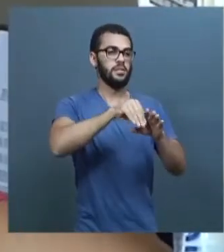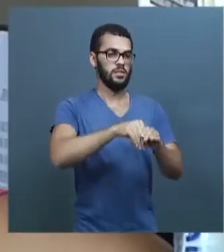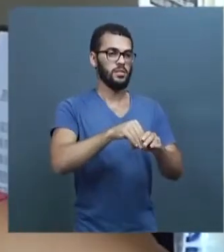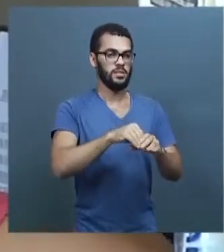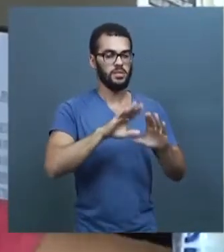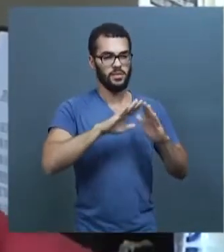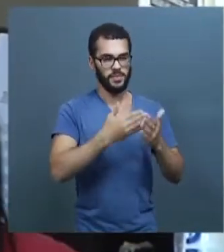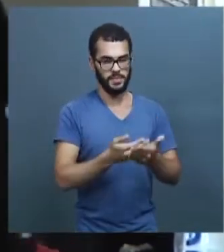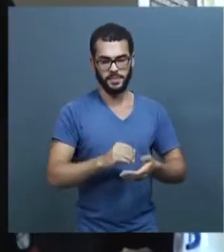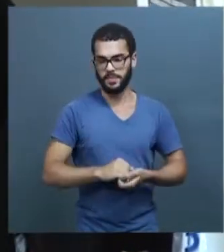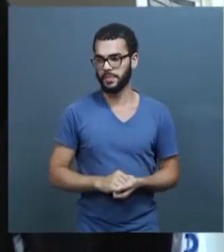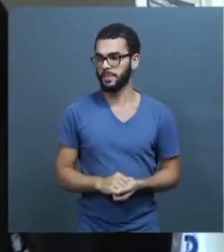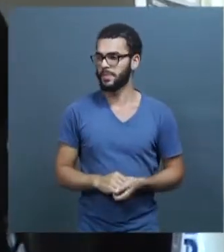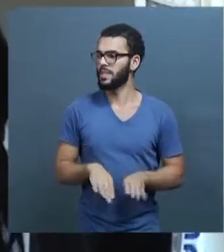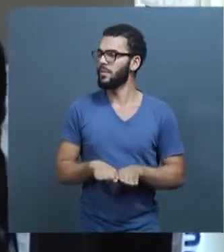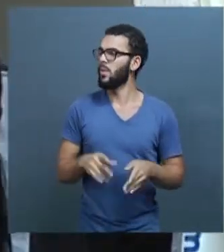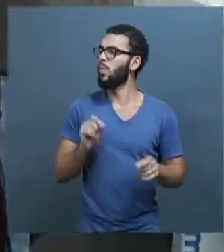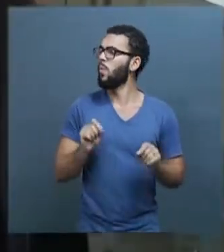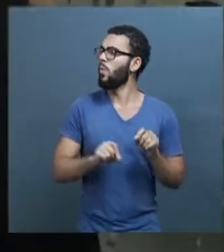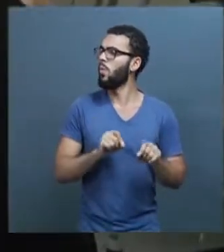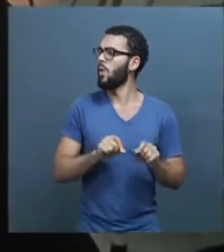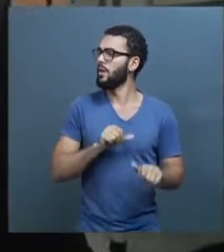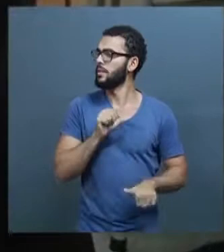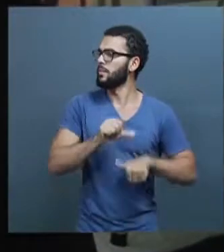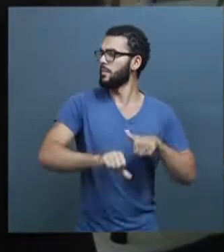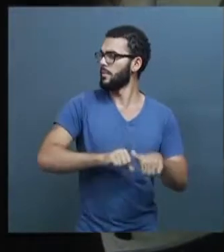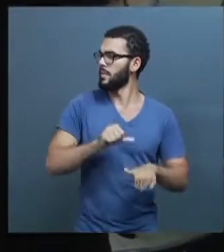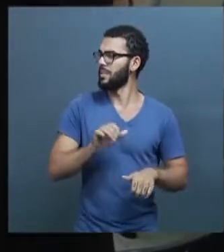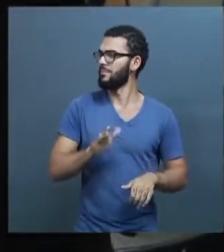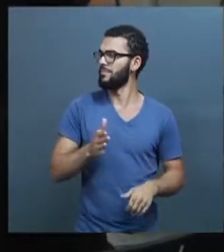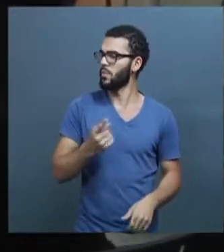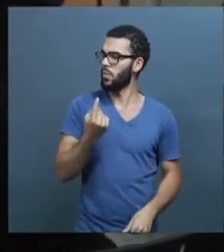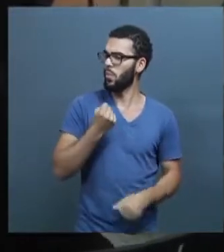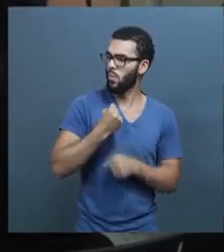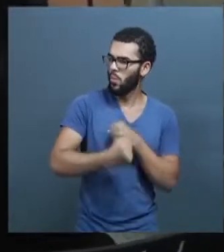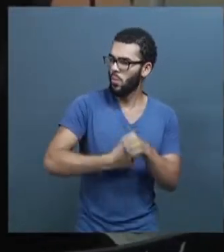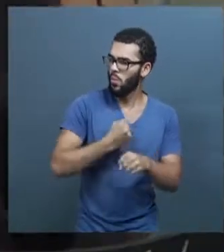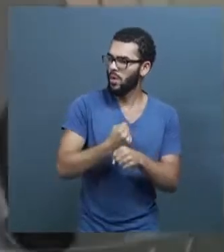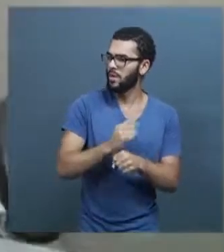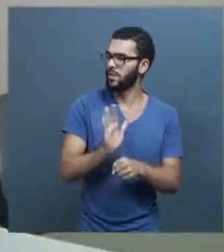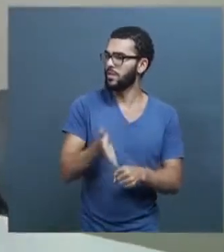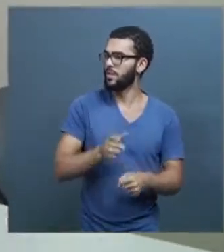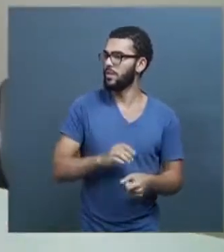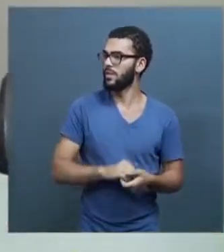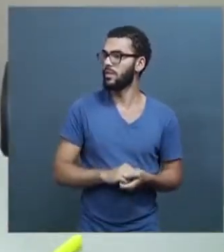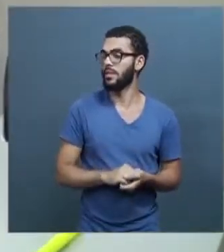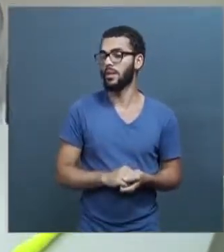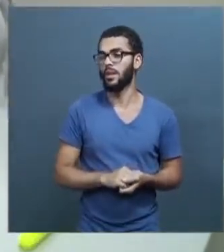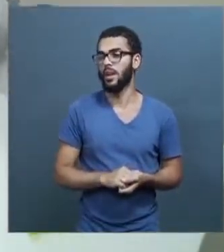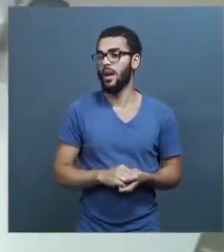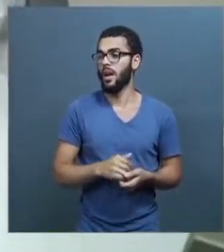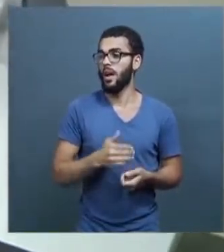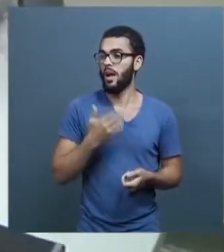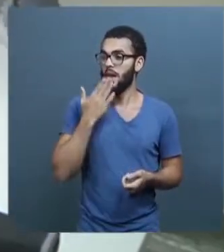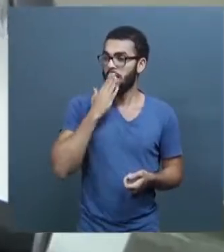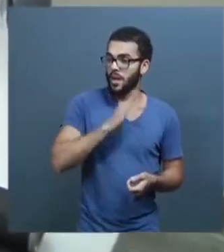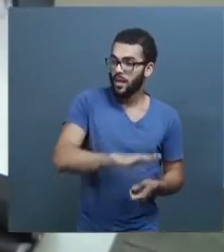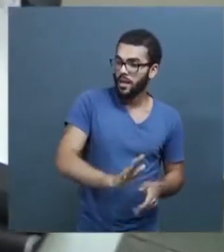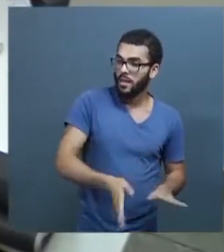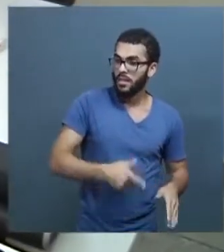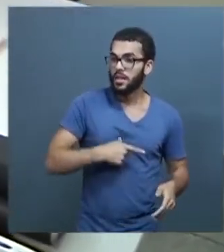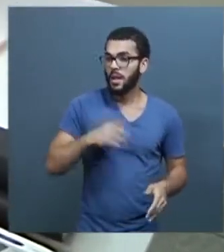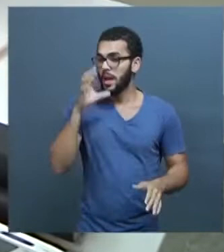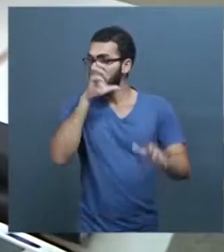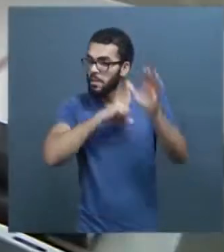Certo, e desse tempo para cá, o que já mudou? Já tem quase um ano, ou já tem, completou um ano, as crianças se adaptaram, reeducaram a